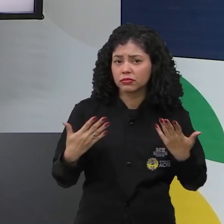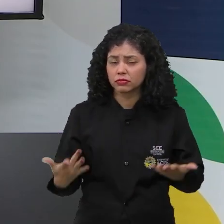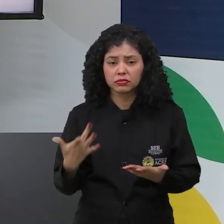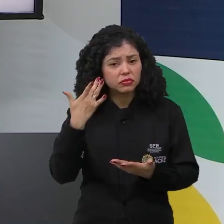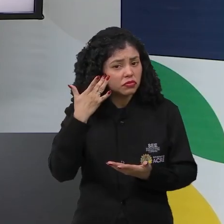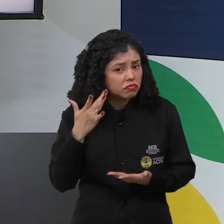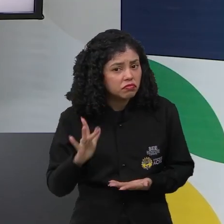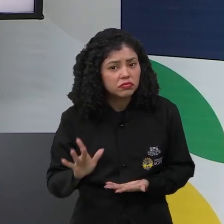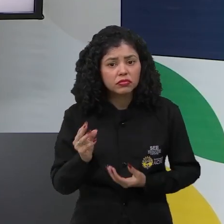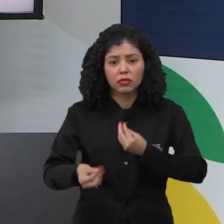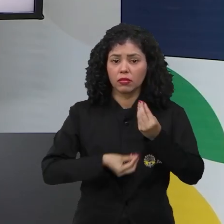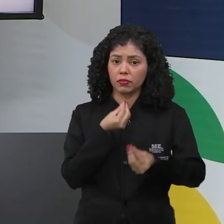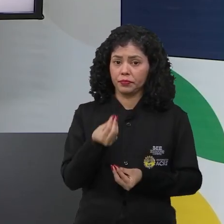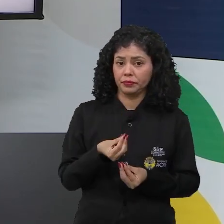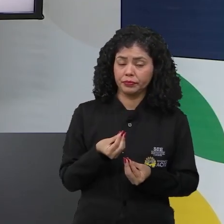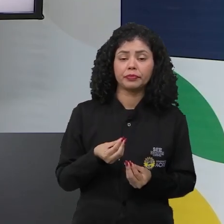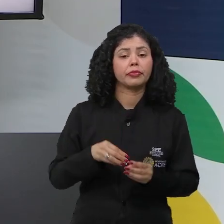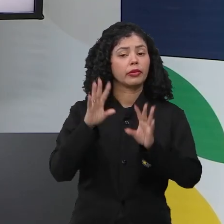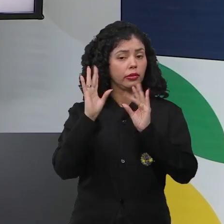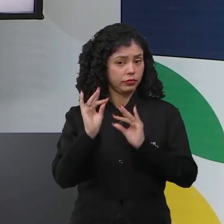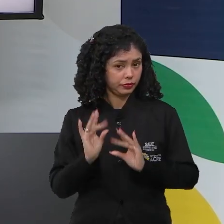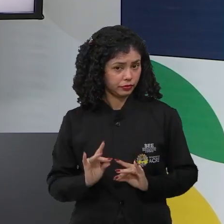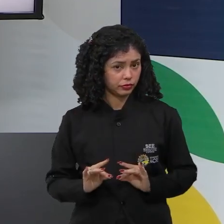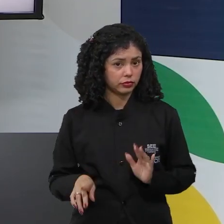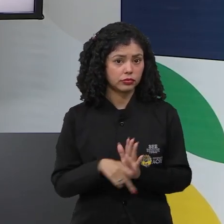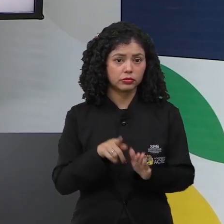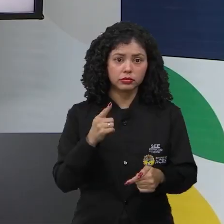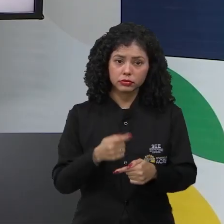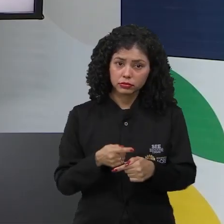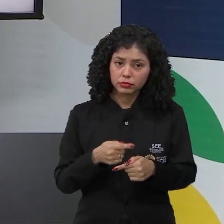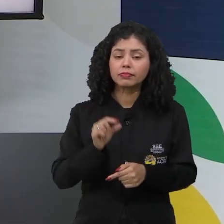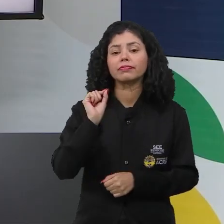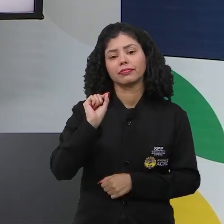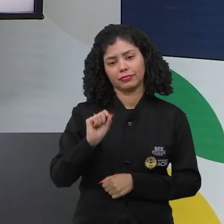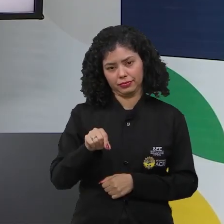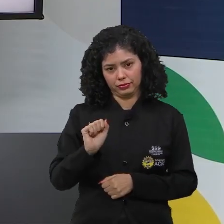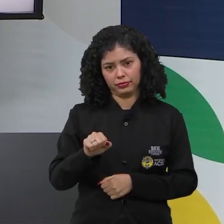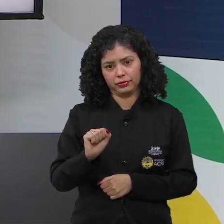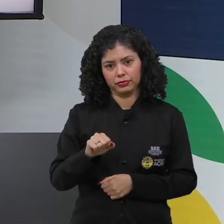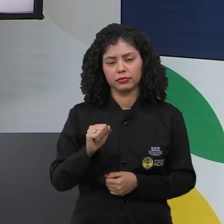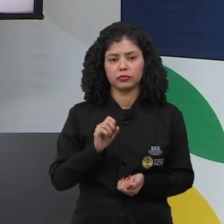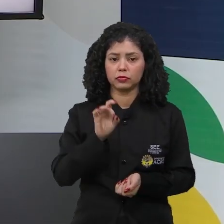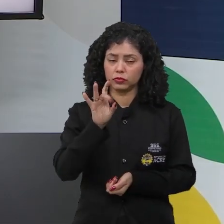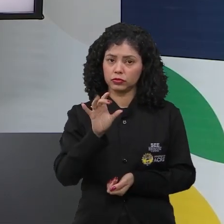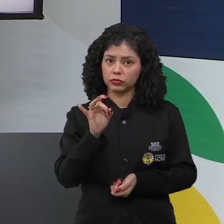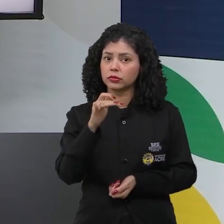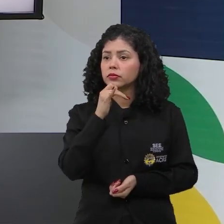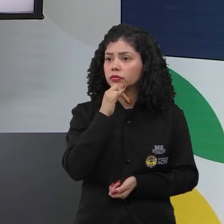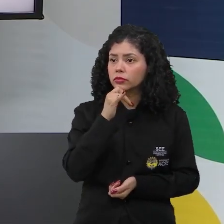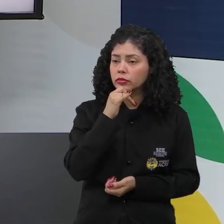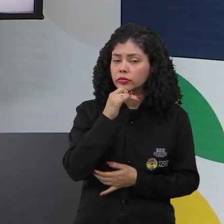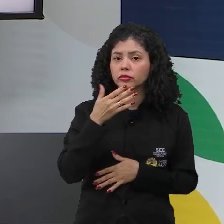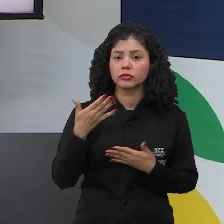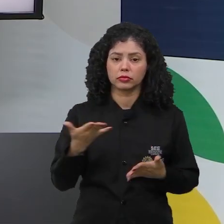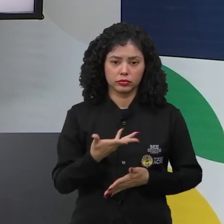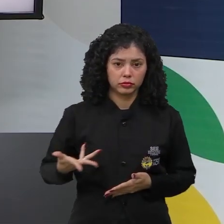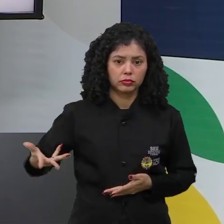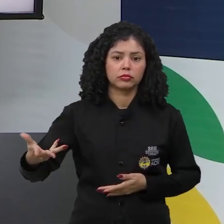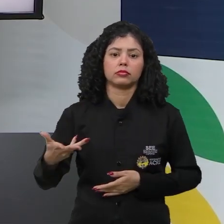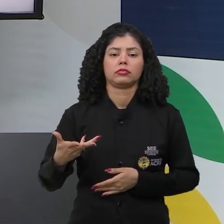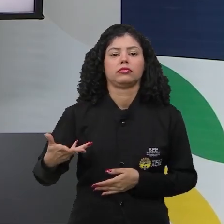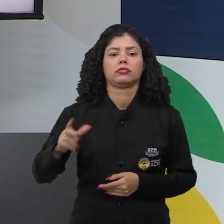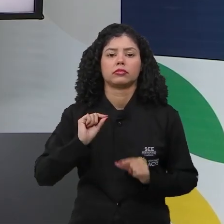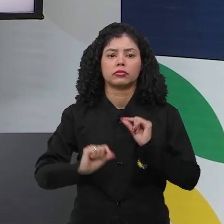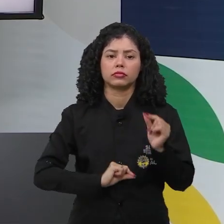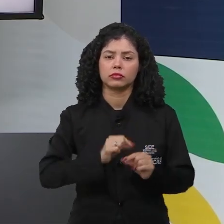não sei como funcionam as regras. Exatamente, aqui é apenas um exemplo básico. O